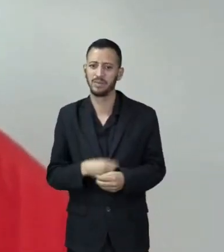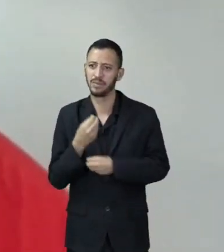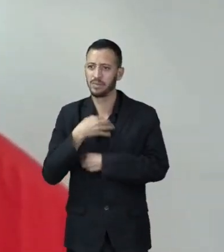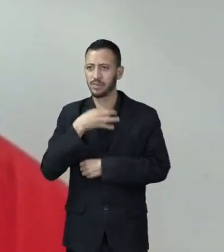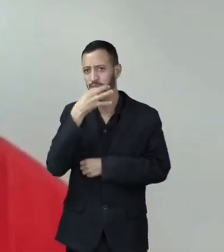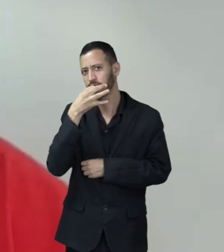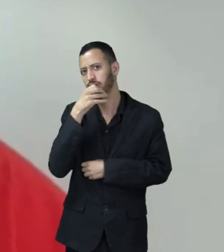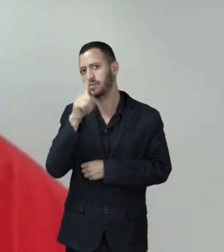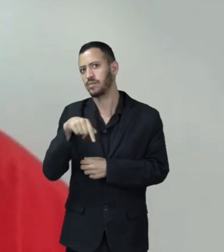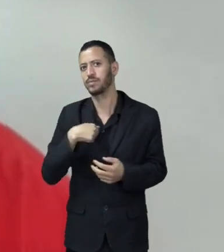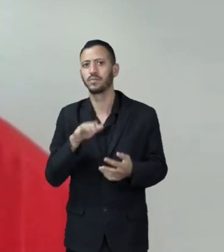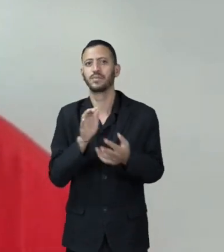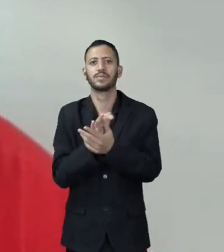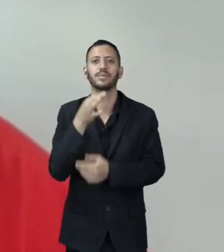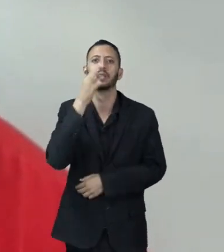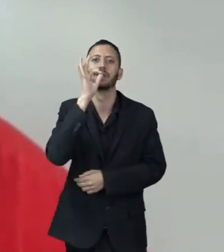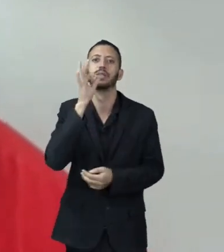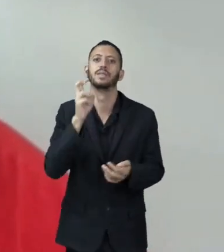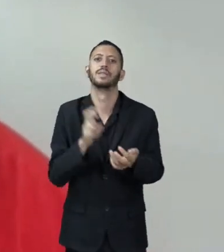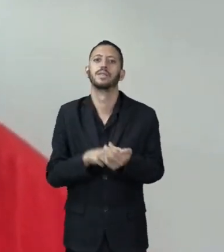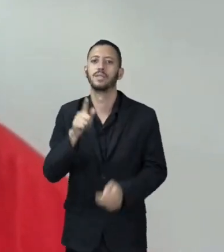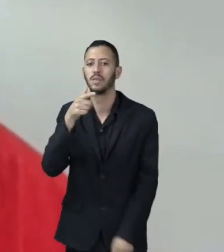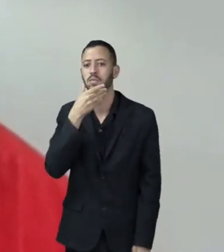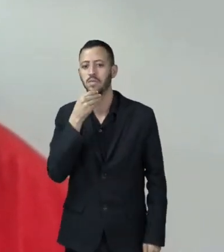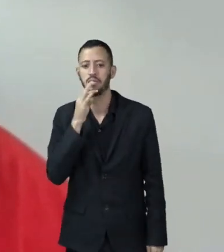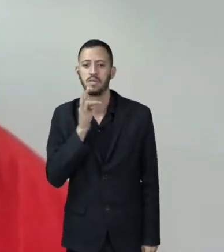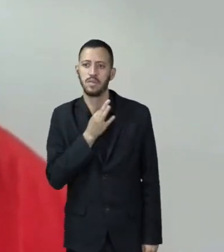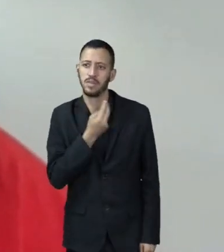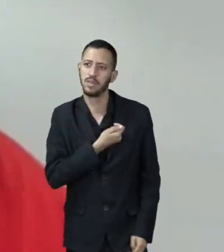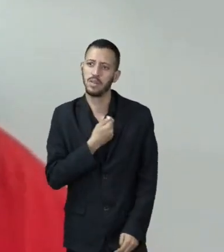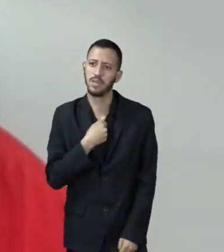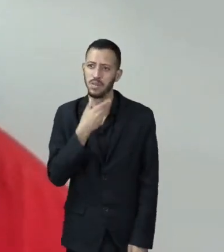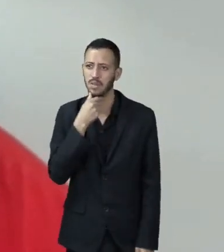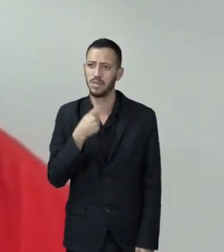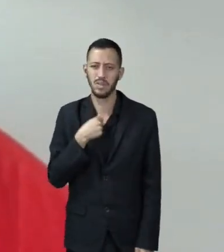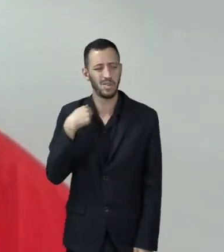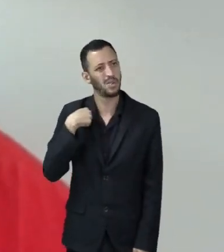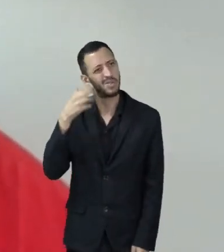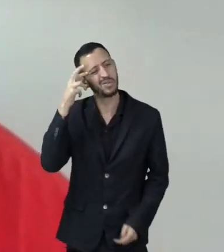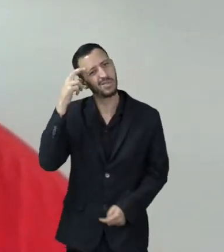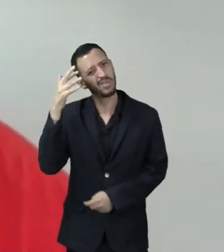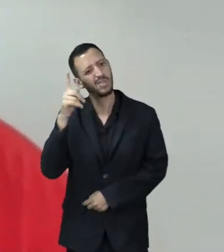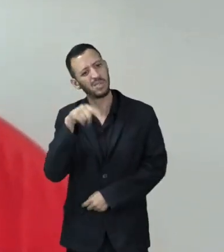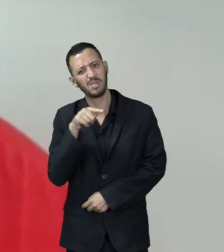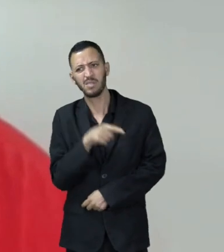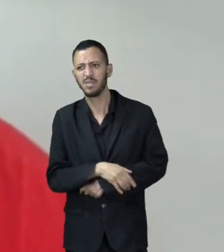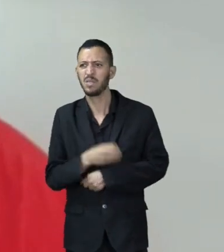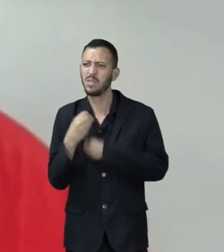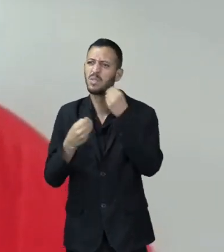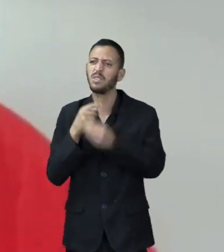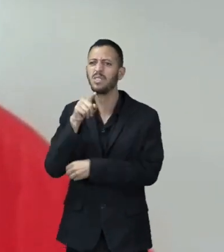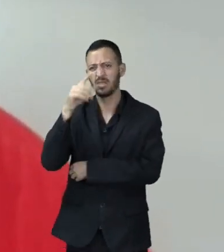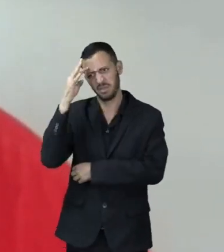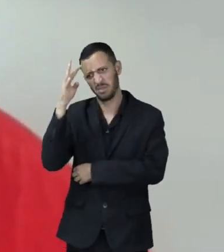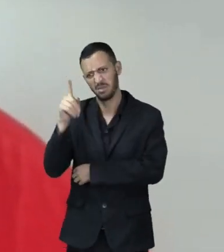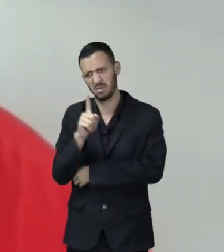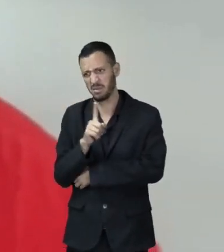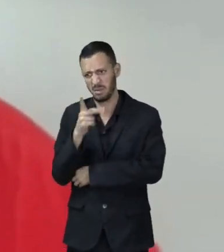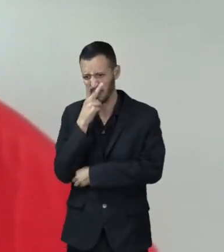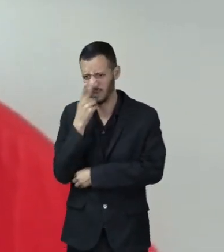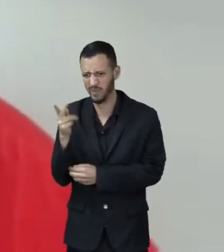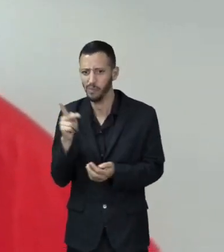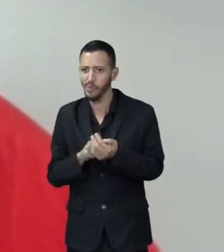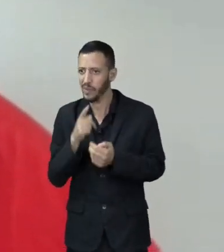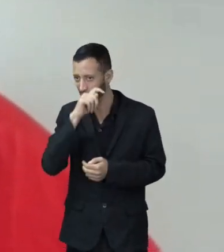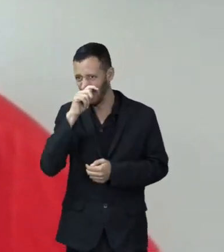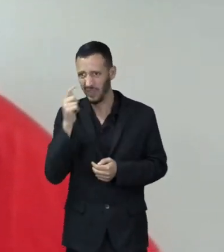com o meu marido em casa no café da manhã, que é um homem trans também. Sim. Falei, amor, eu sonhei com isso e tal. Ele falou assim, como assim sonhou? Você acha que isso não é uma realidade? Você não